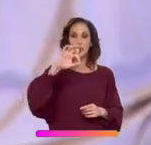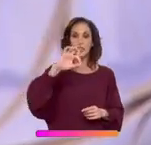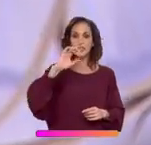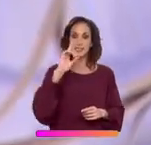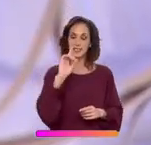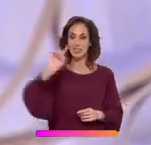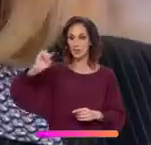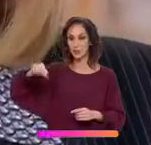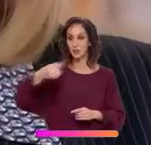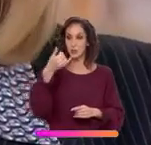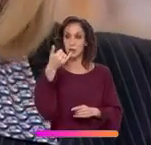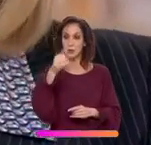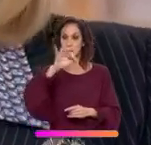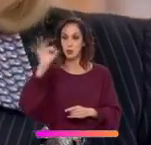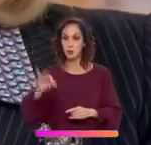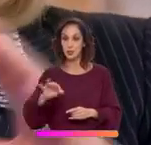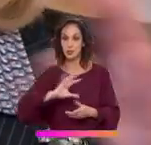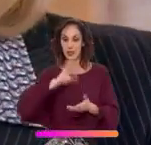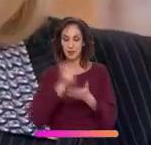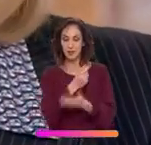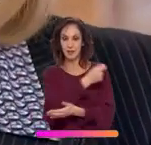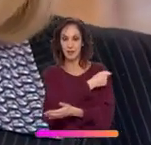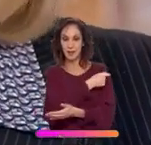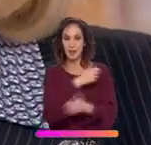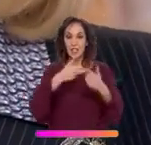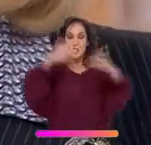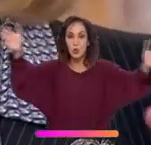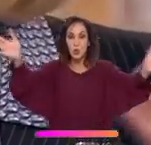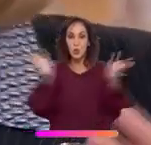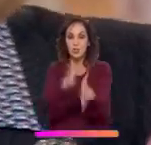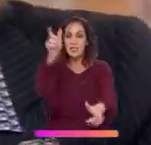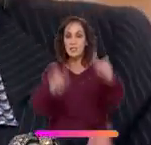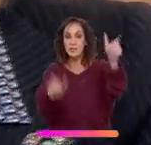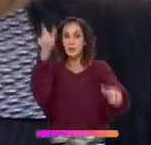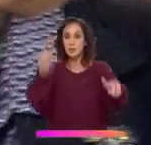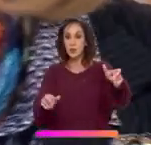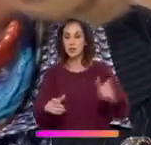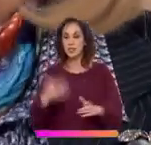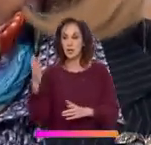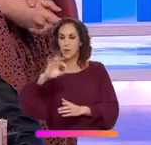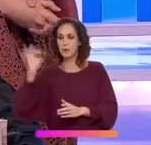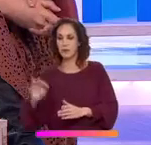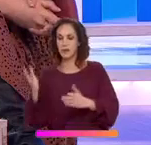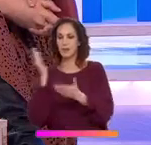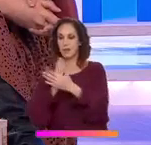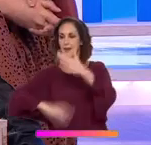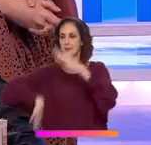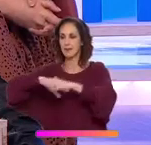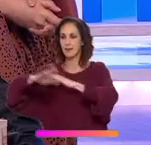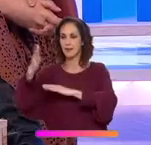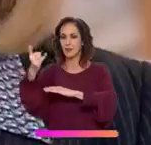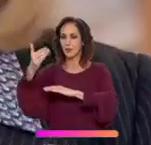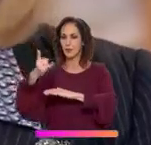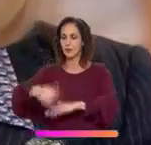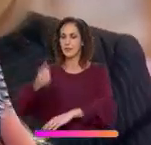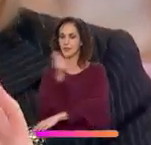86,2% não é dos elegíveis, é da toda a população. E há ali uma fatia, até aos 12 anos, que ainda não pode ser